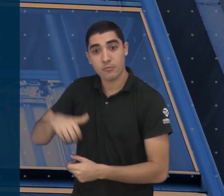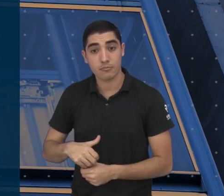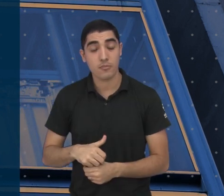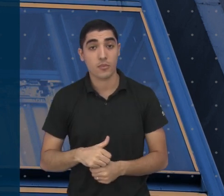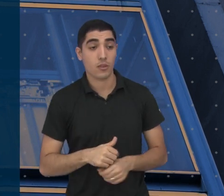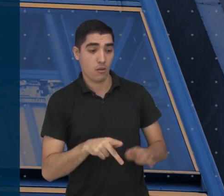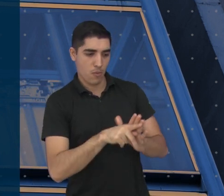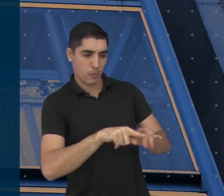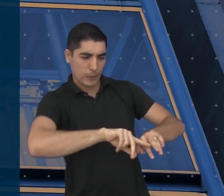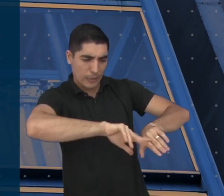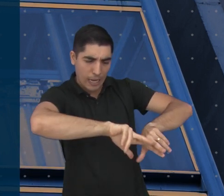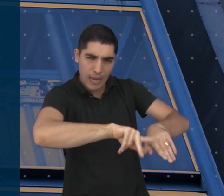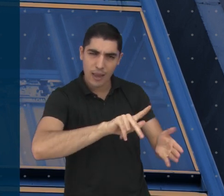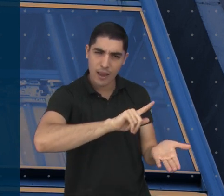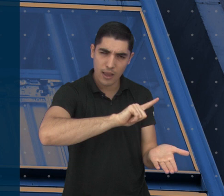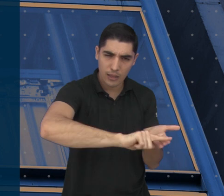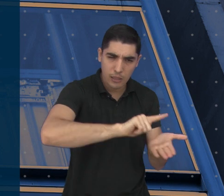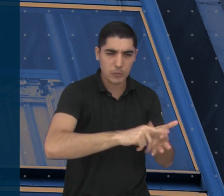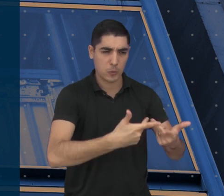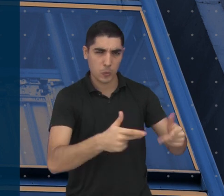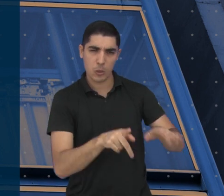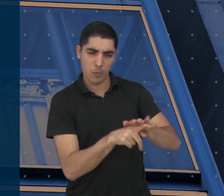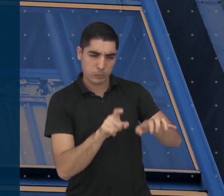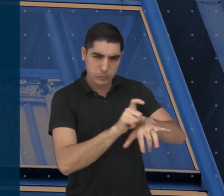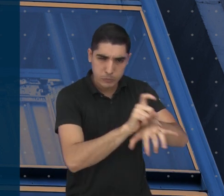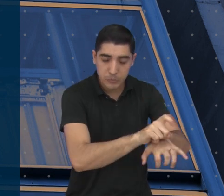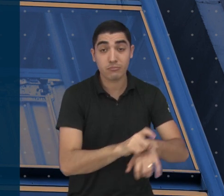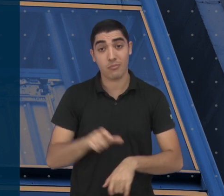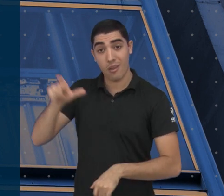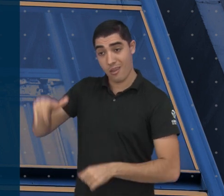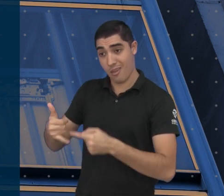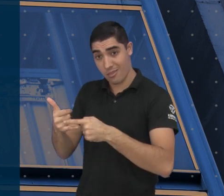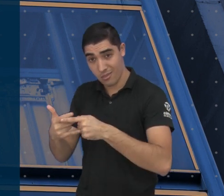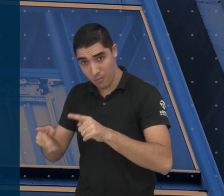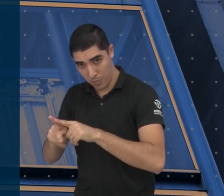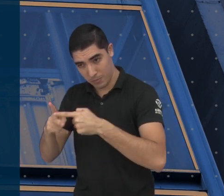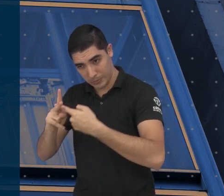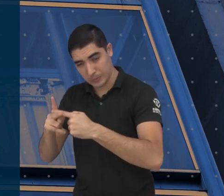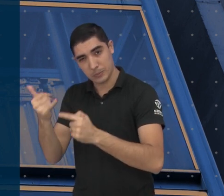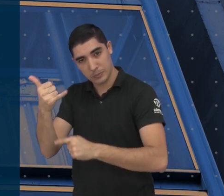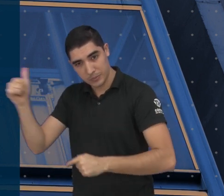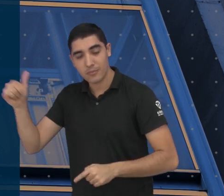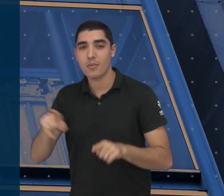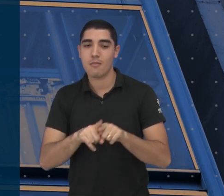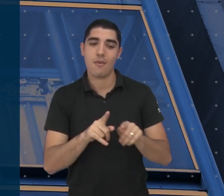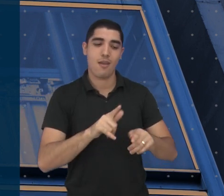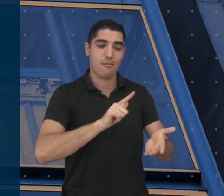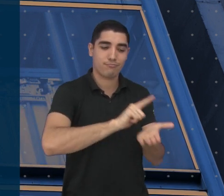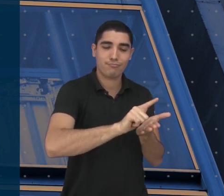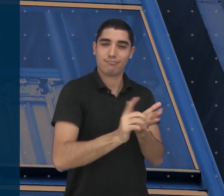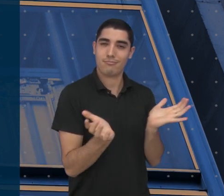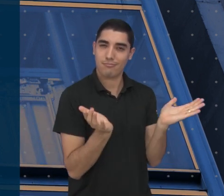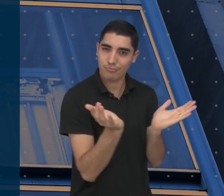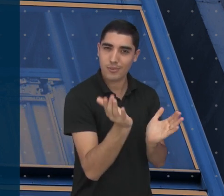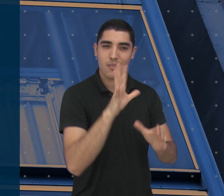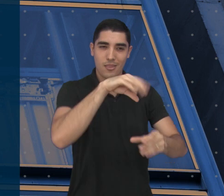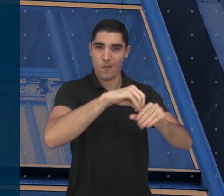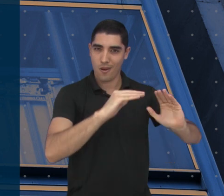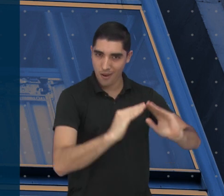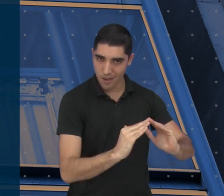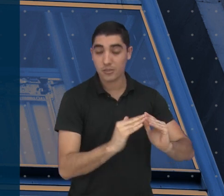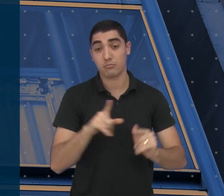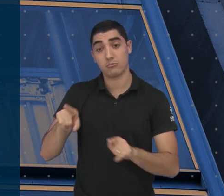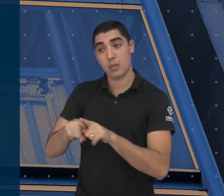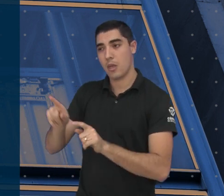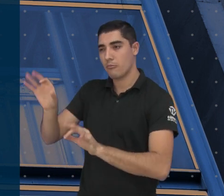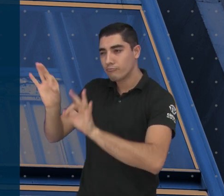idosos, dedetizador, depilador, eletricista, empregada doméstica arrumador, empregado doméstico